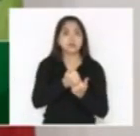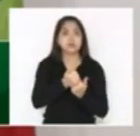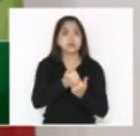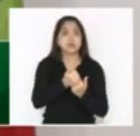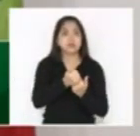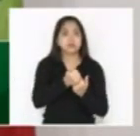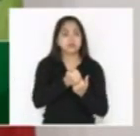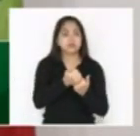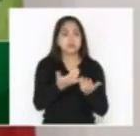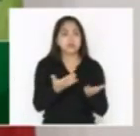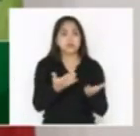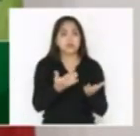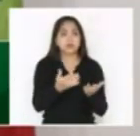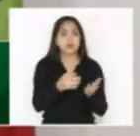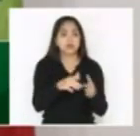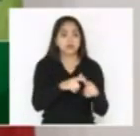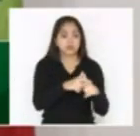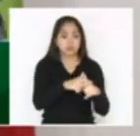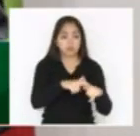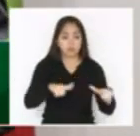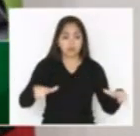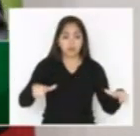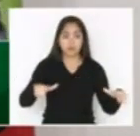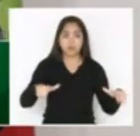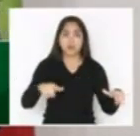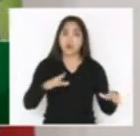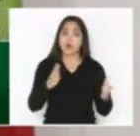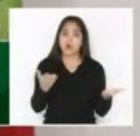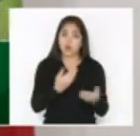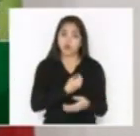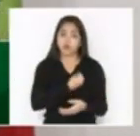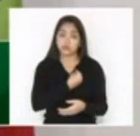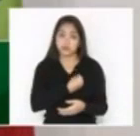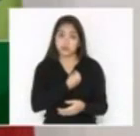obsoleta. Hoje existem as